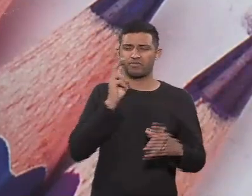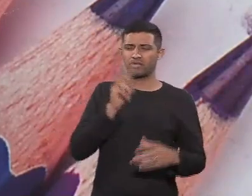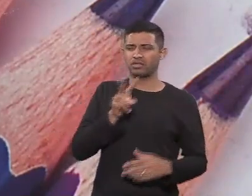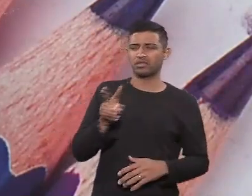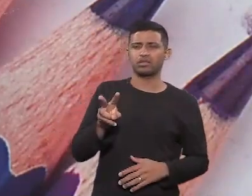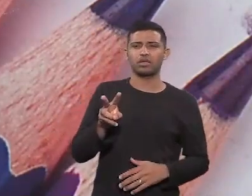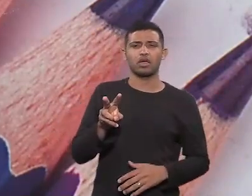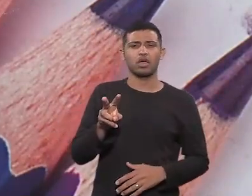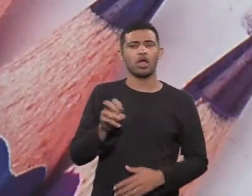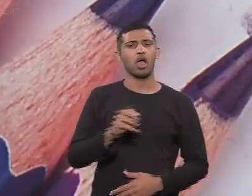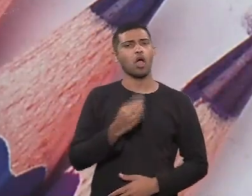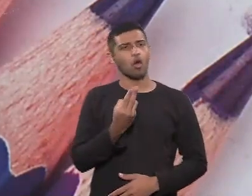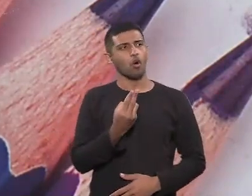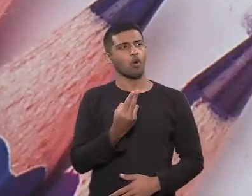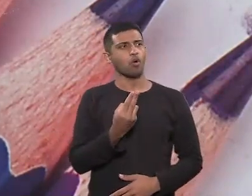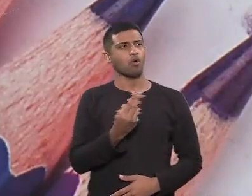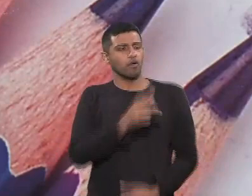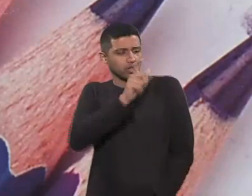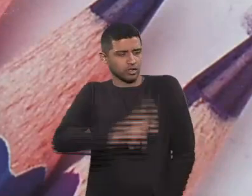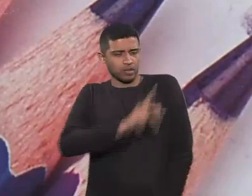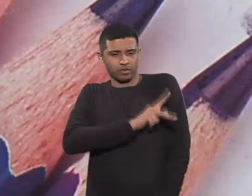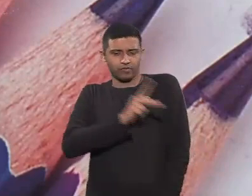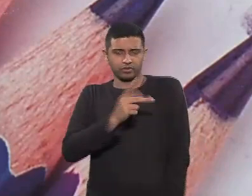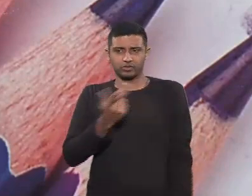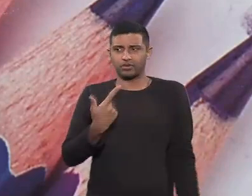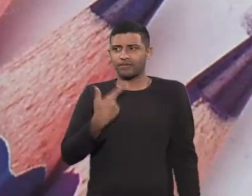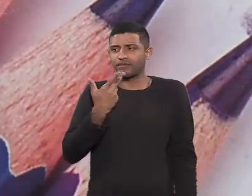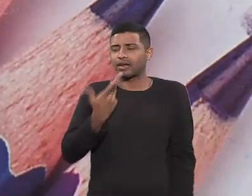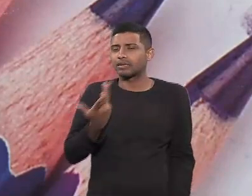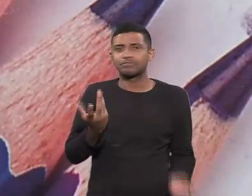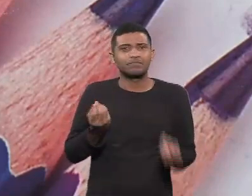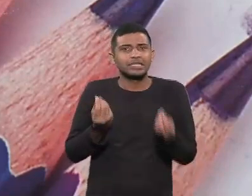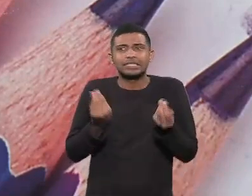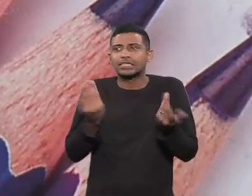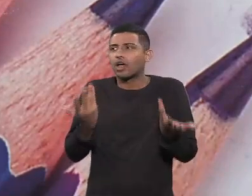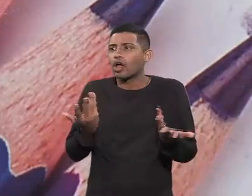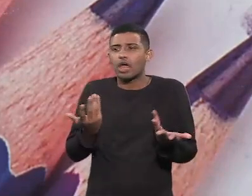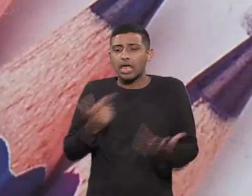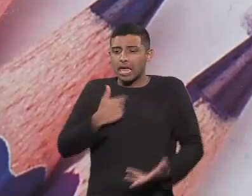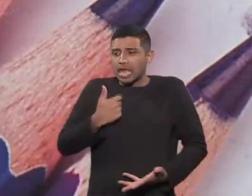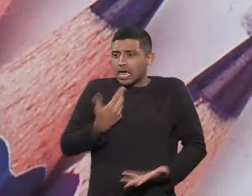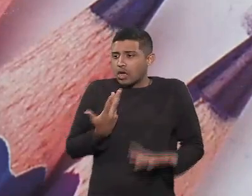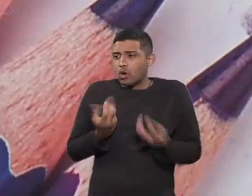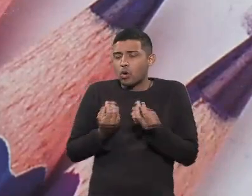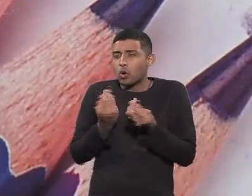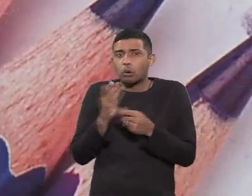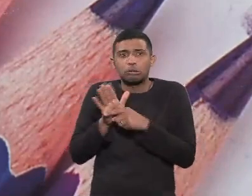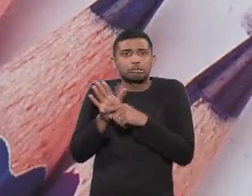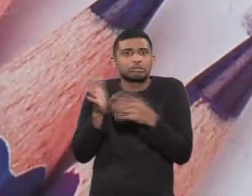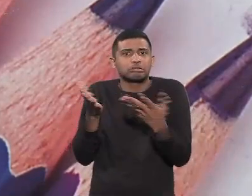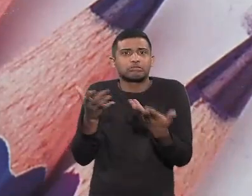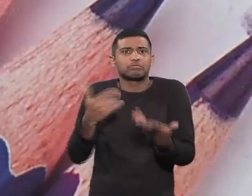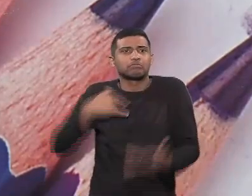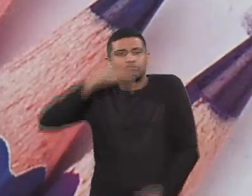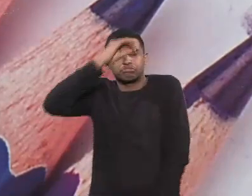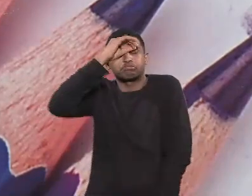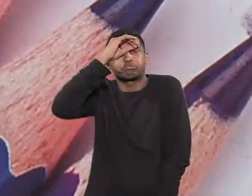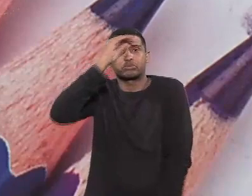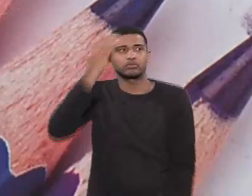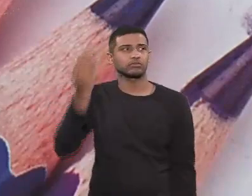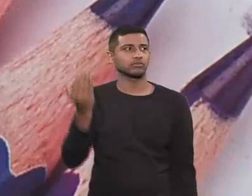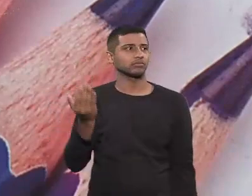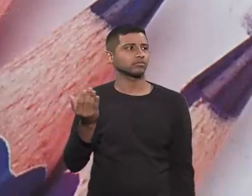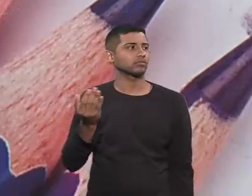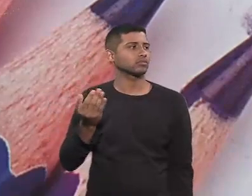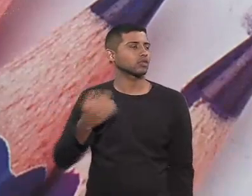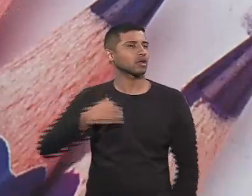outros, quanto, assim, até de você, poxa, eu não, né, caramba, quem sou eu nesse mundo? Eu não sabia